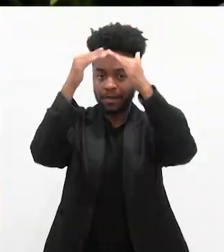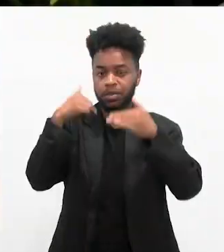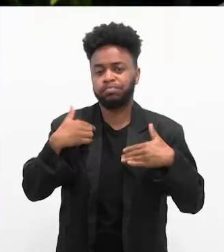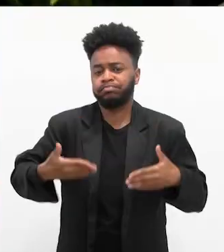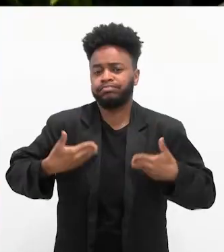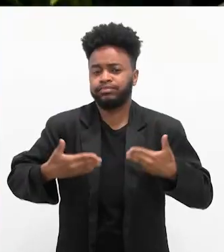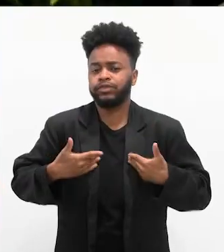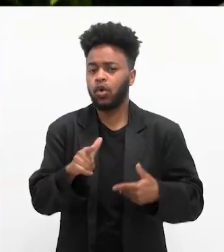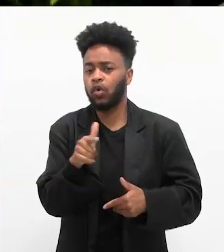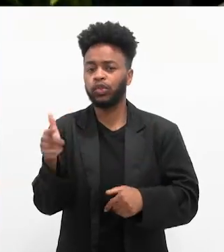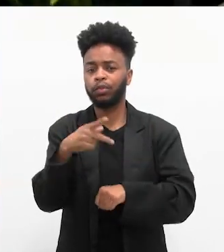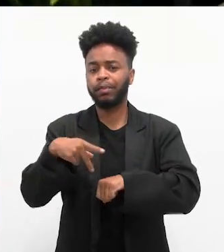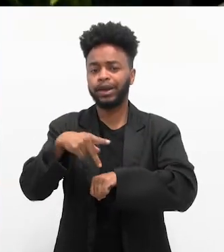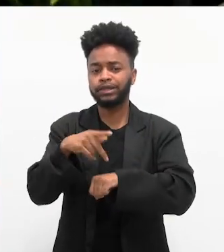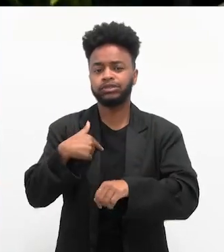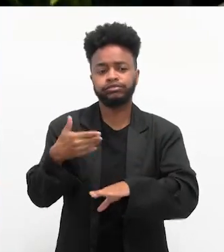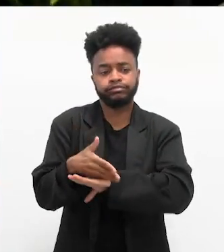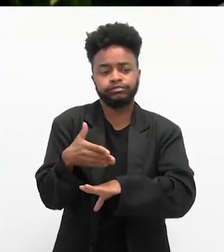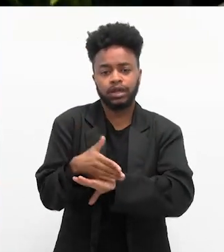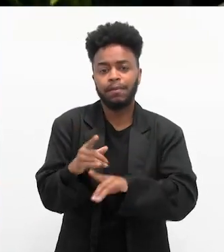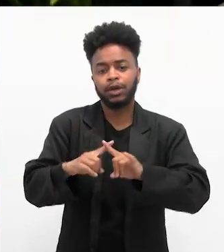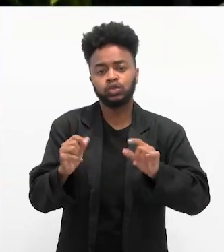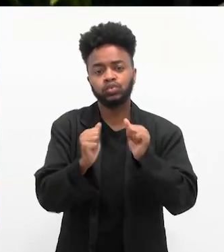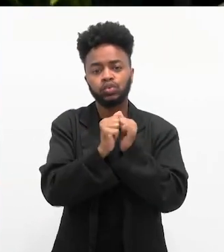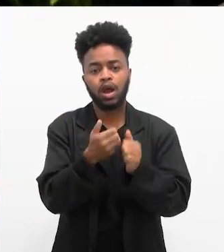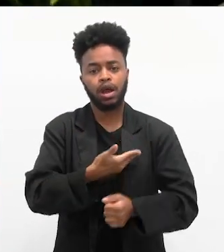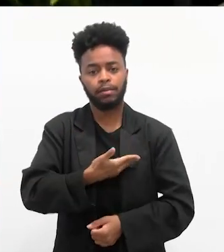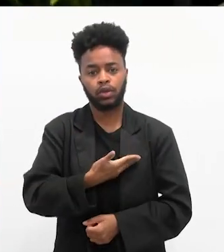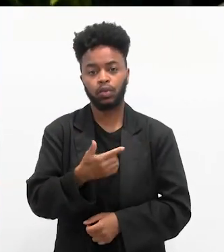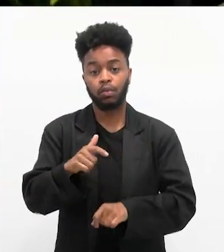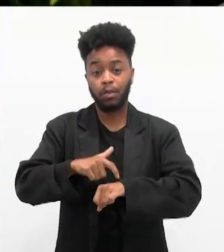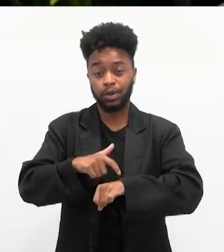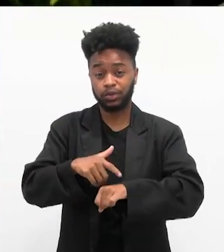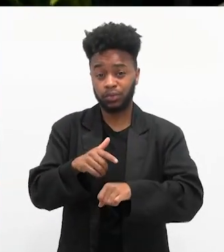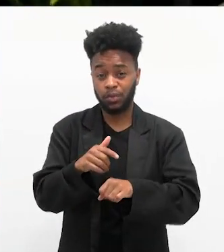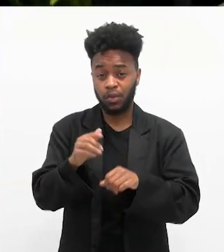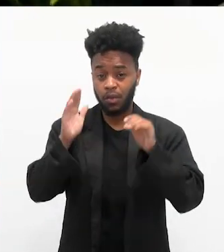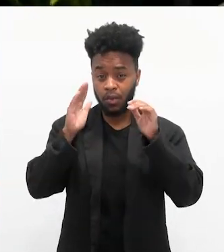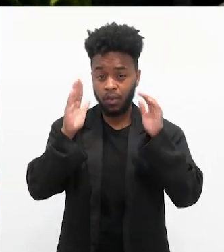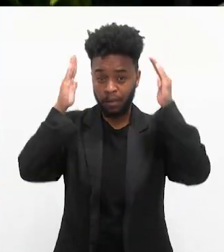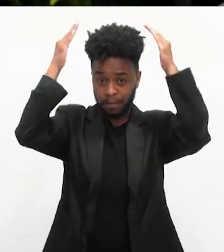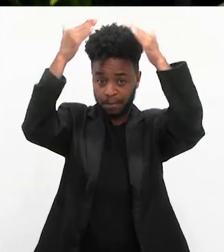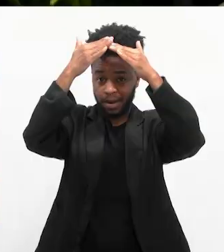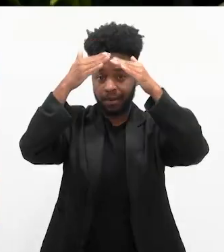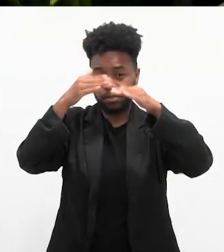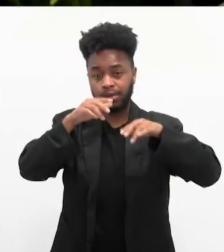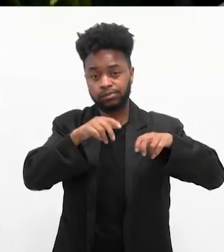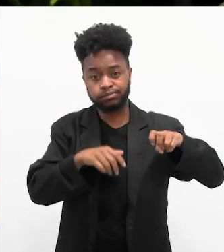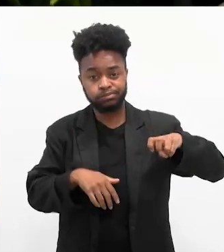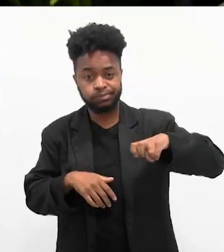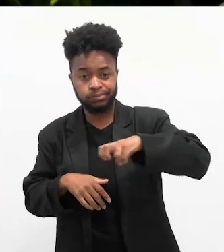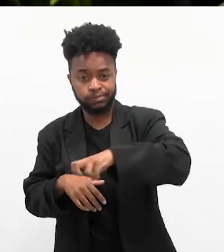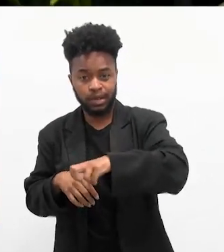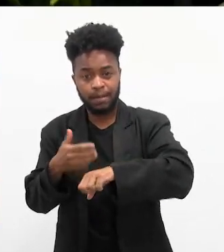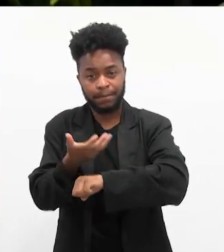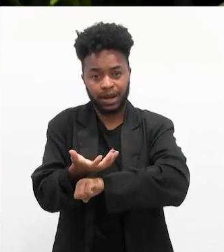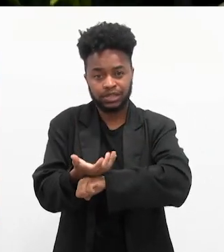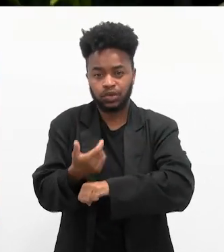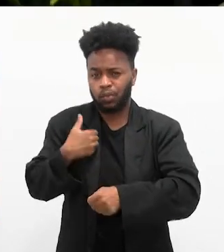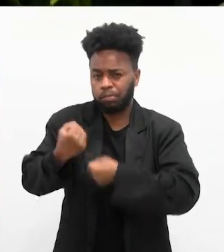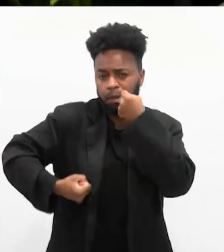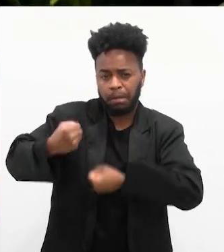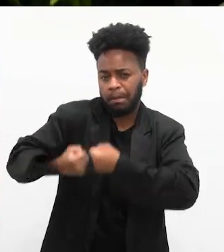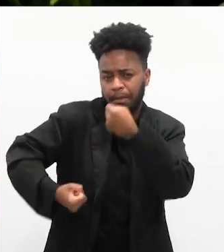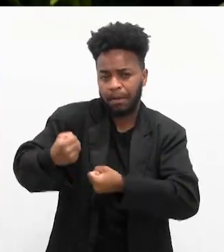muito eufórico de estar num outro país, mas de estar com os amigos. Assim que o Papa passou na praça, no parque